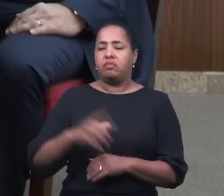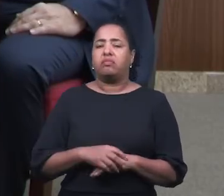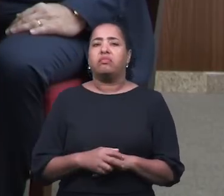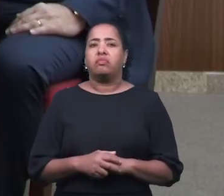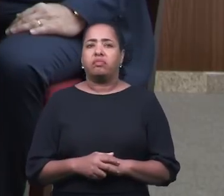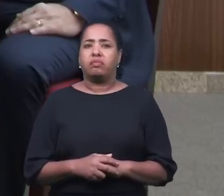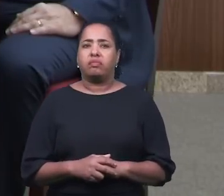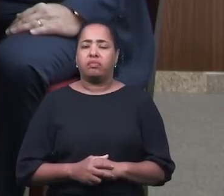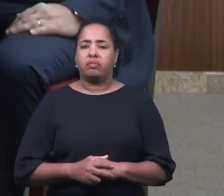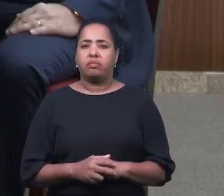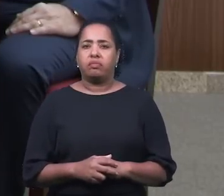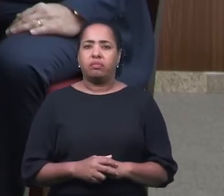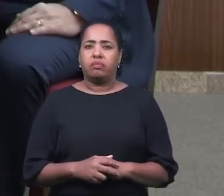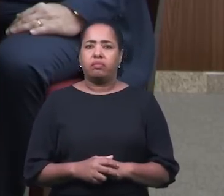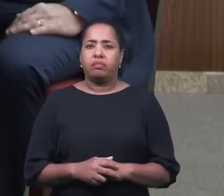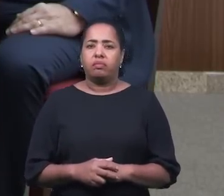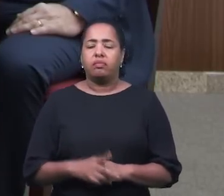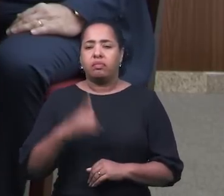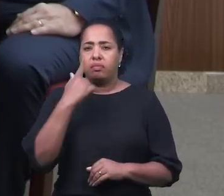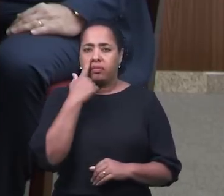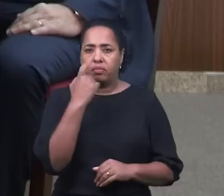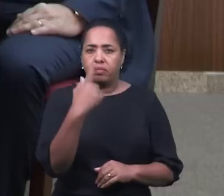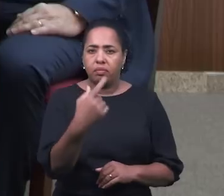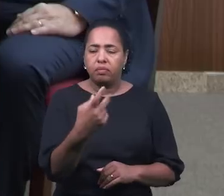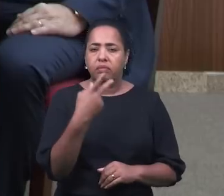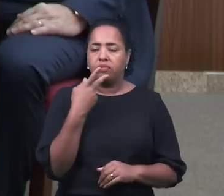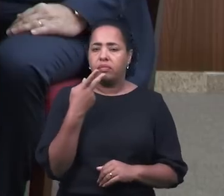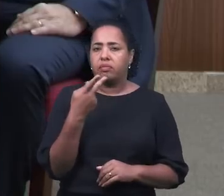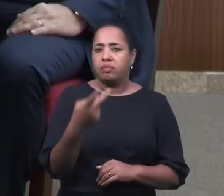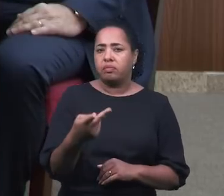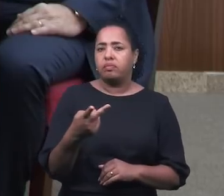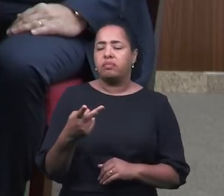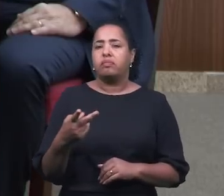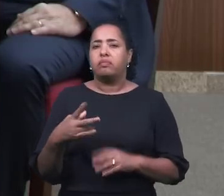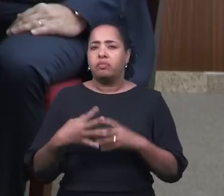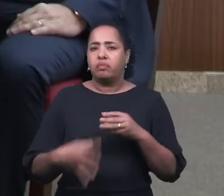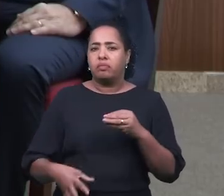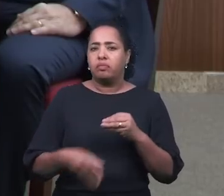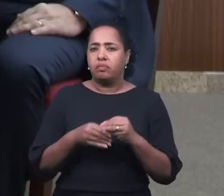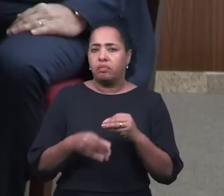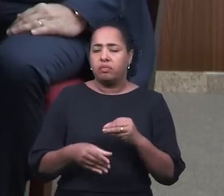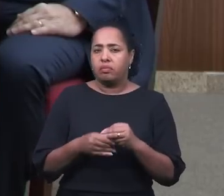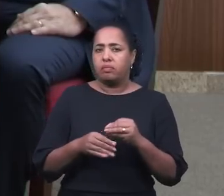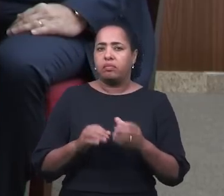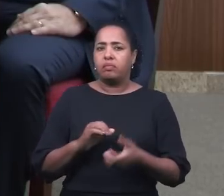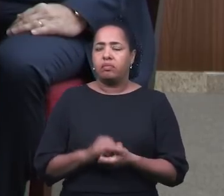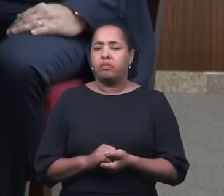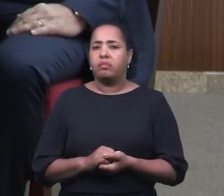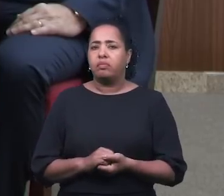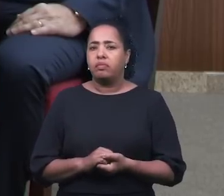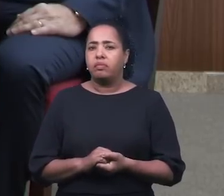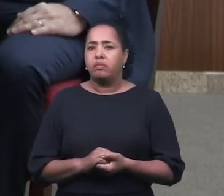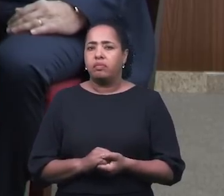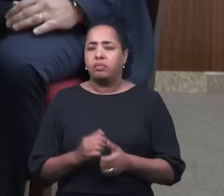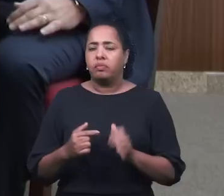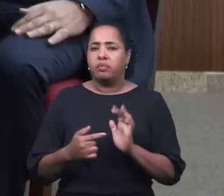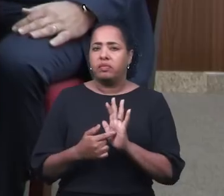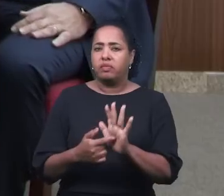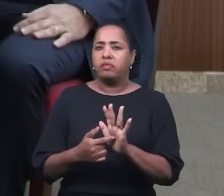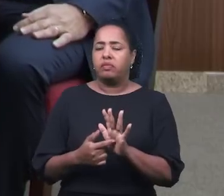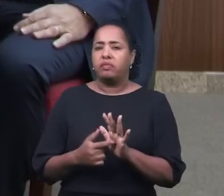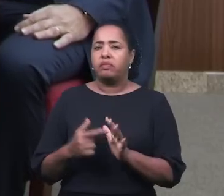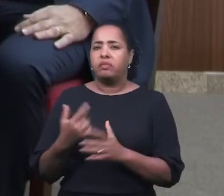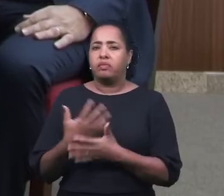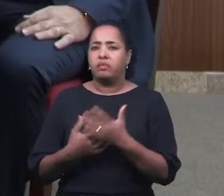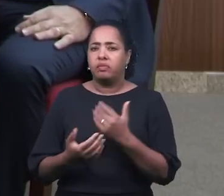dos homens de Bet-Semes. Mateus, é interessante a sua colocação, até complementando para os irmãos aqui, porque quando você fala da mão de Deus,